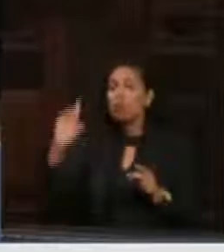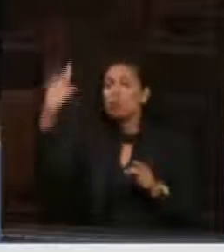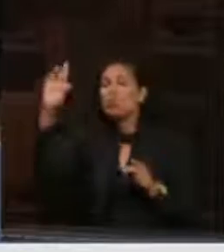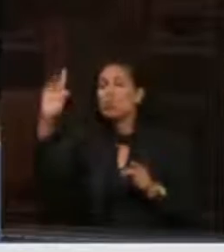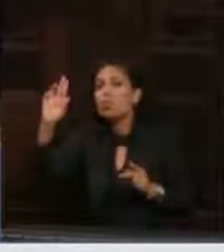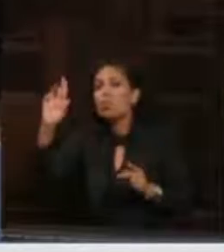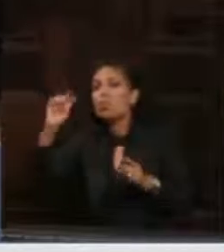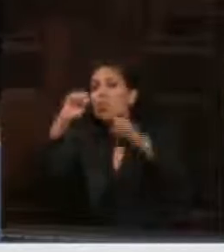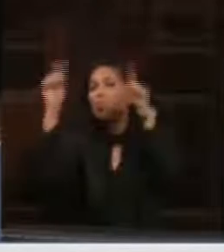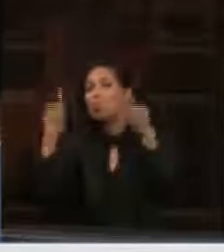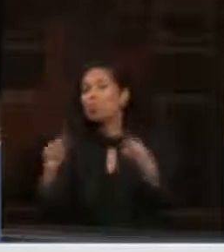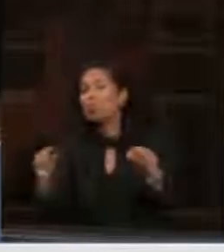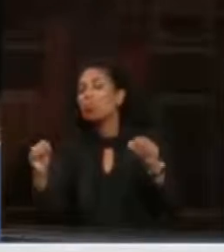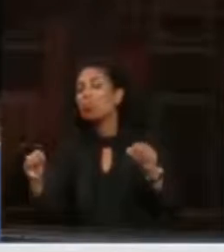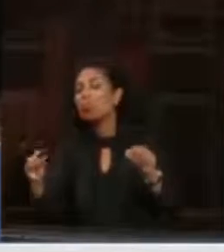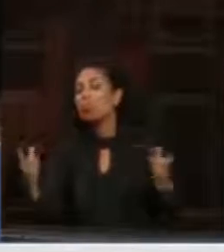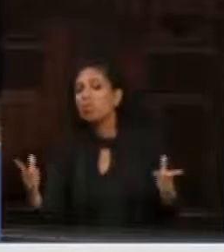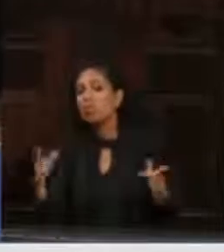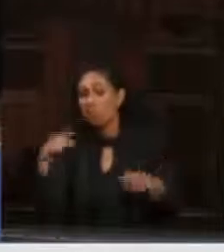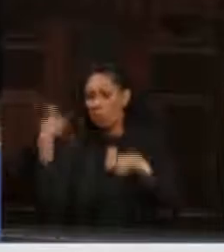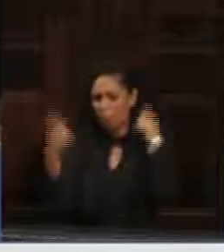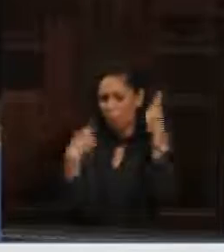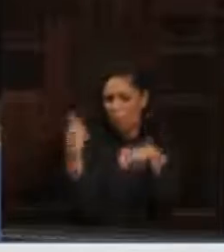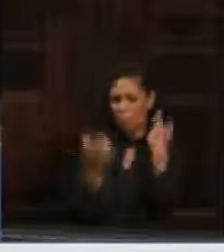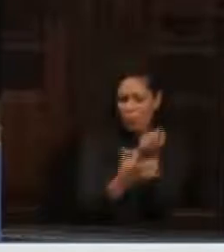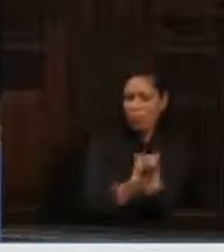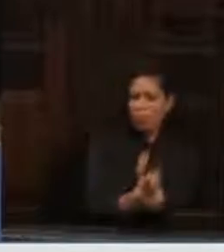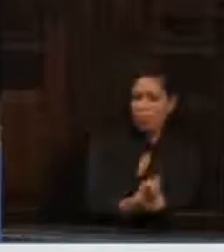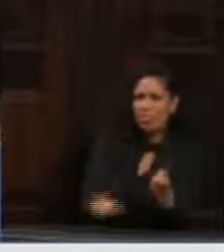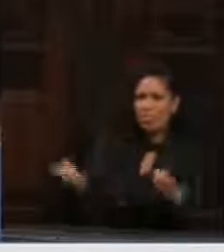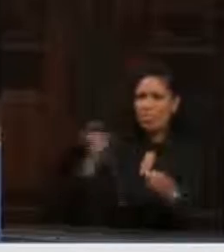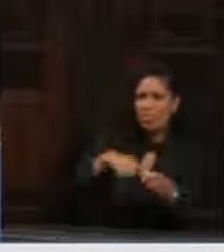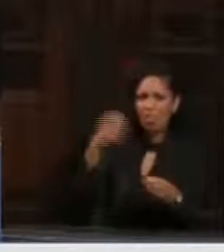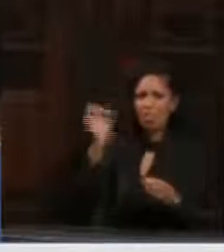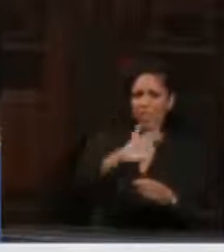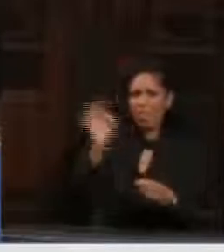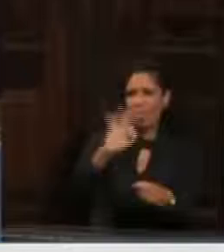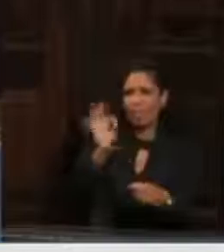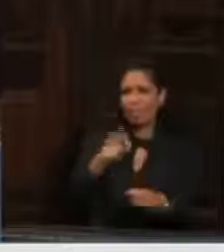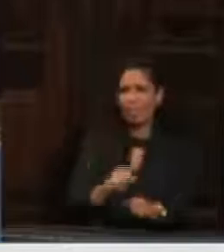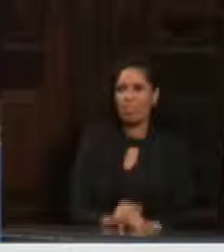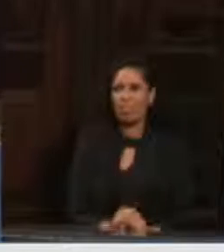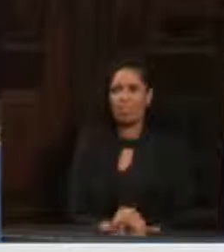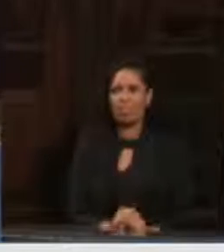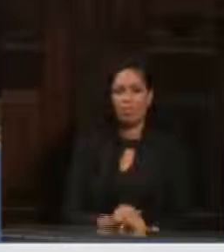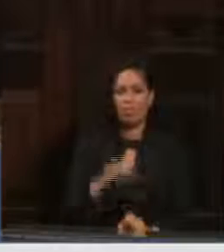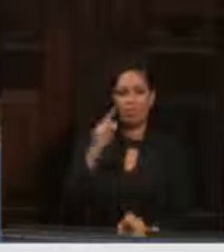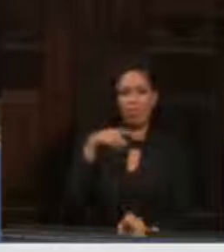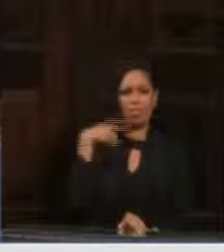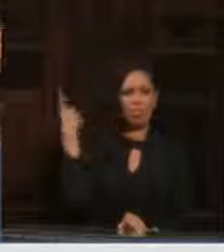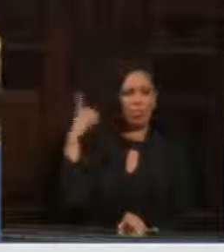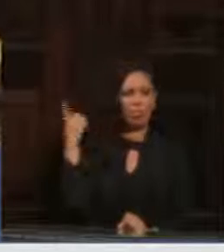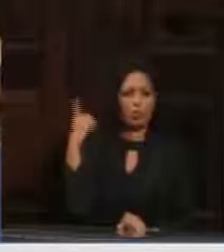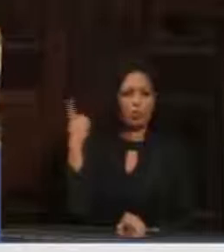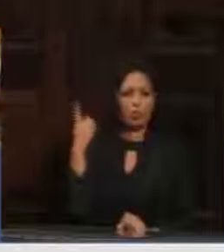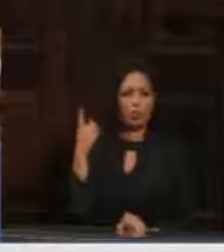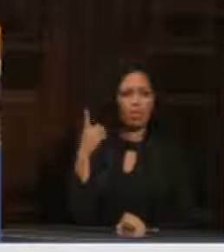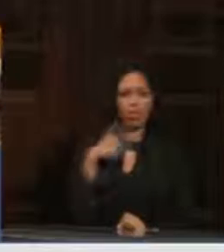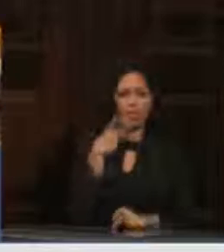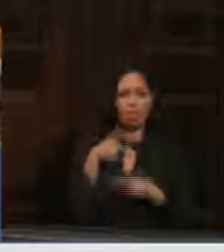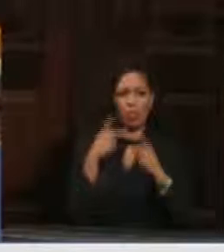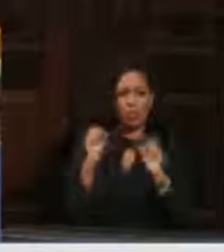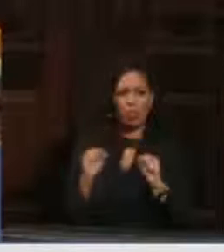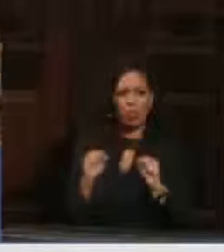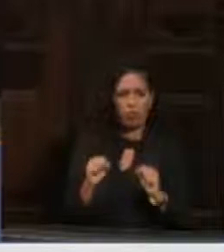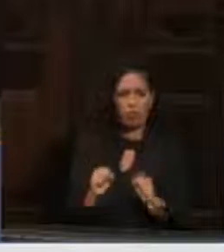resguardar a segurança pública no Rio de Janeiro? Boa parte, deputada. Dou a parte, sim, excelentíssima deputada Boa Mônica tarde, Francisco. senhores e